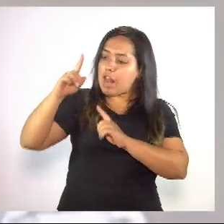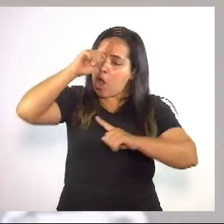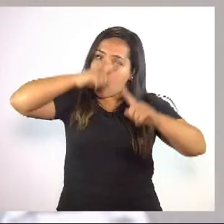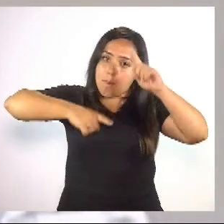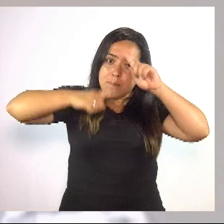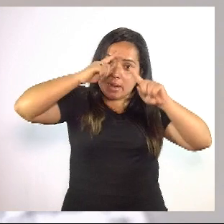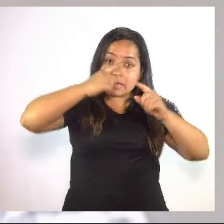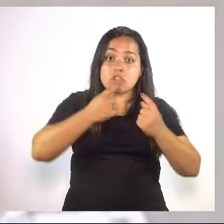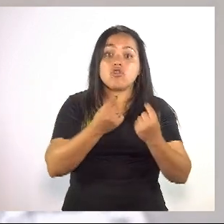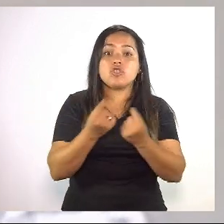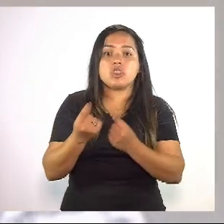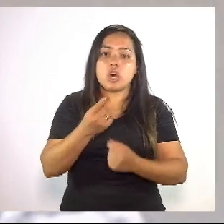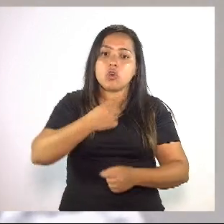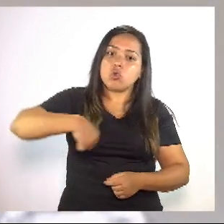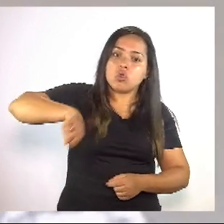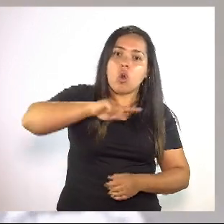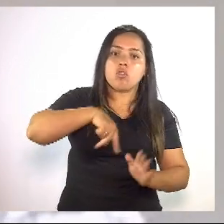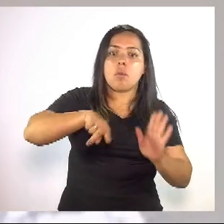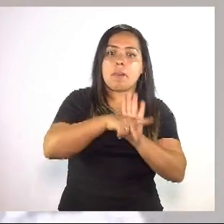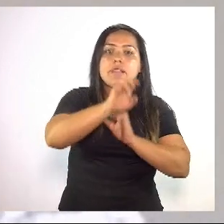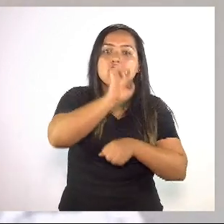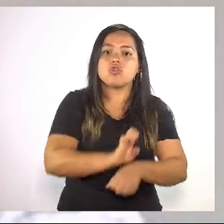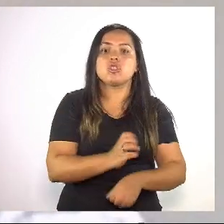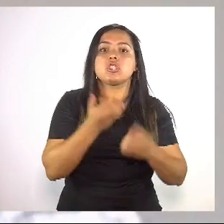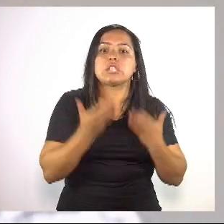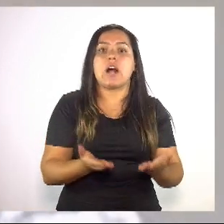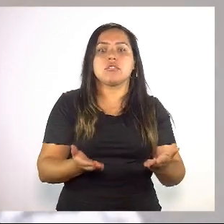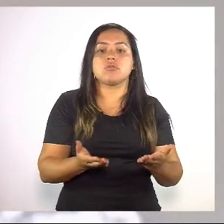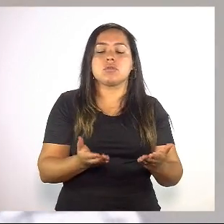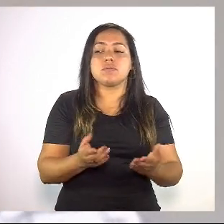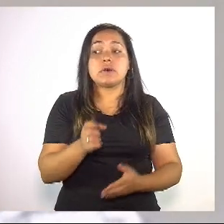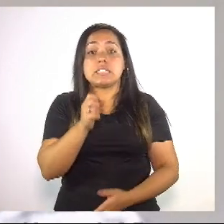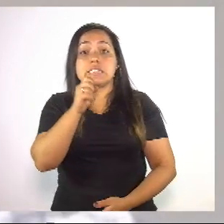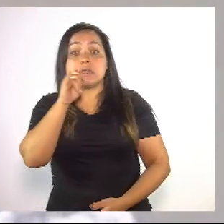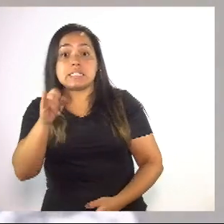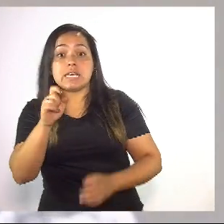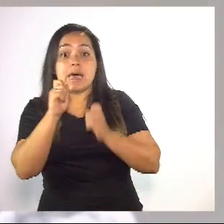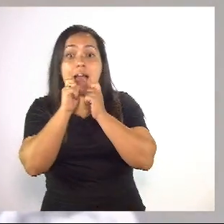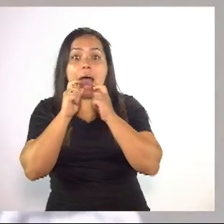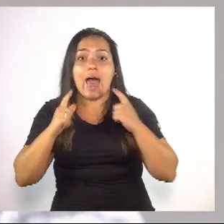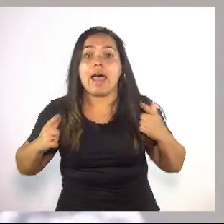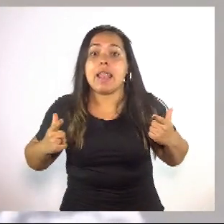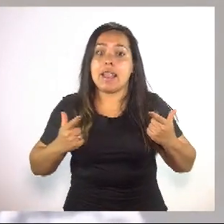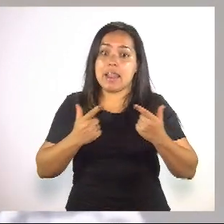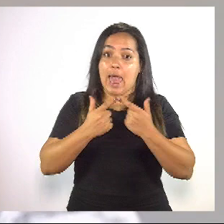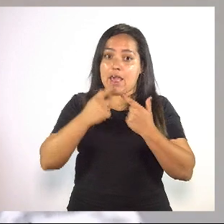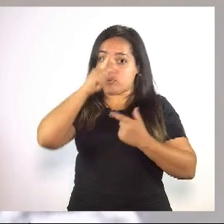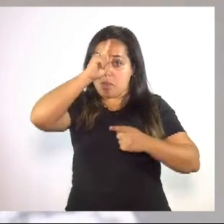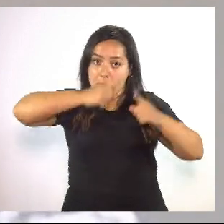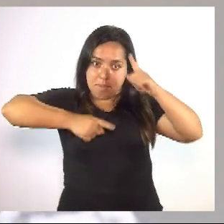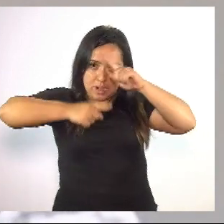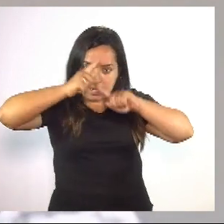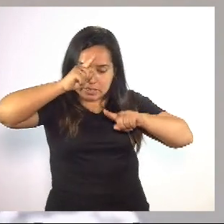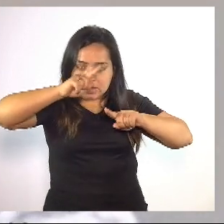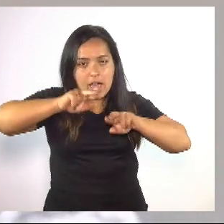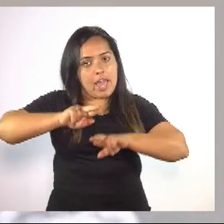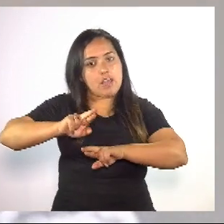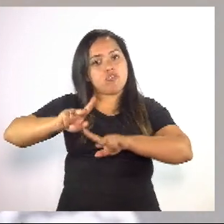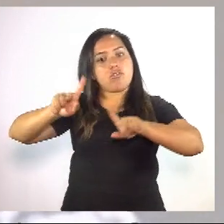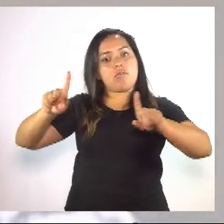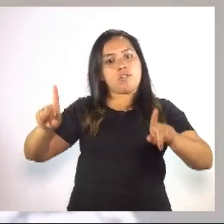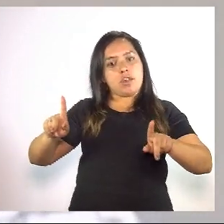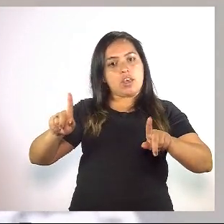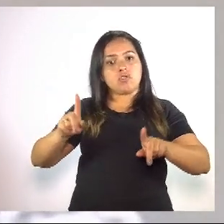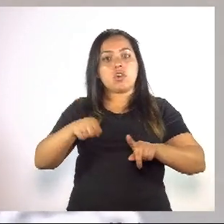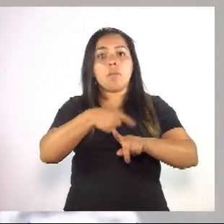nossos recursos. Observe, se essa determinação vem da LERJ, é muito diferente. Porque